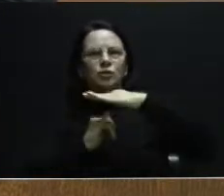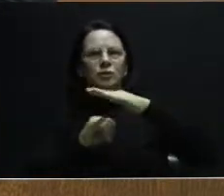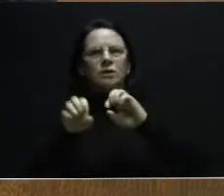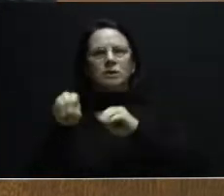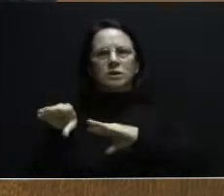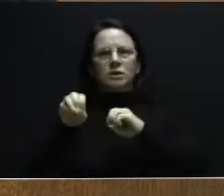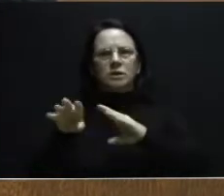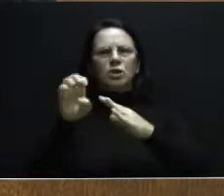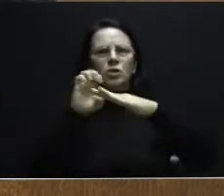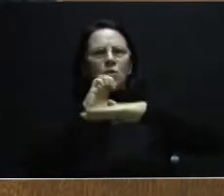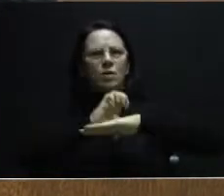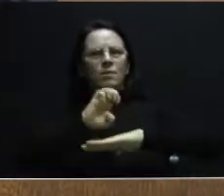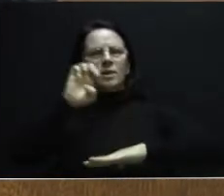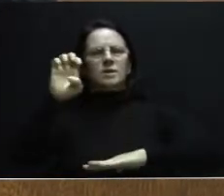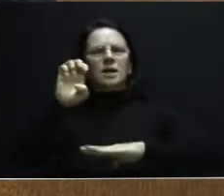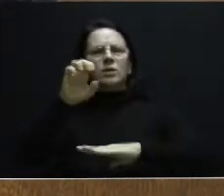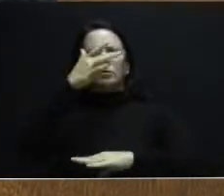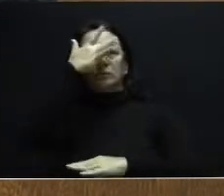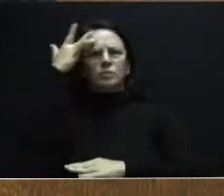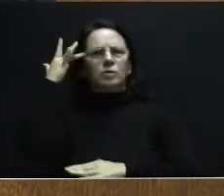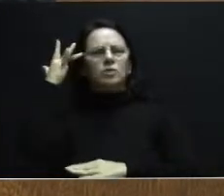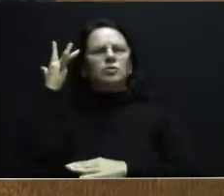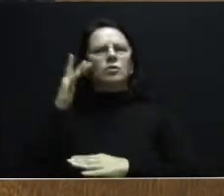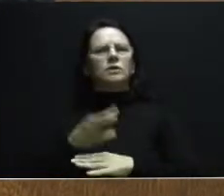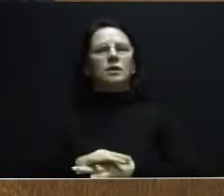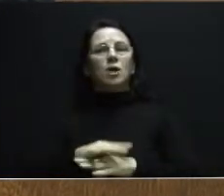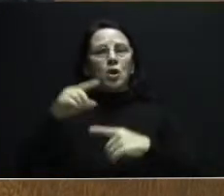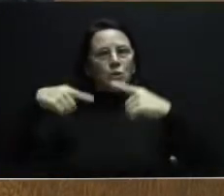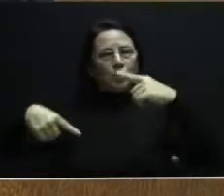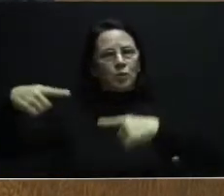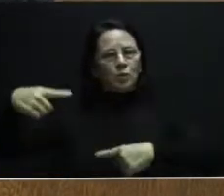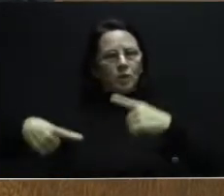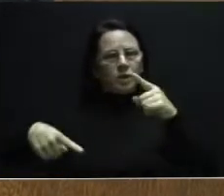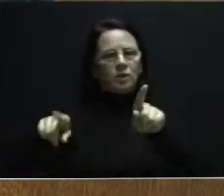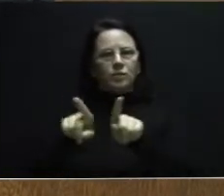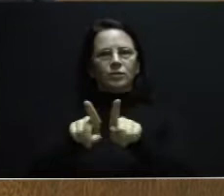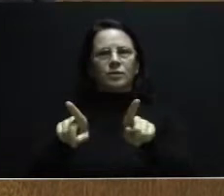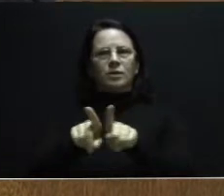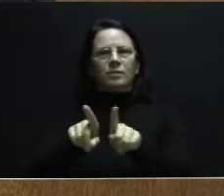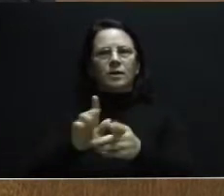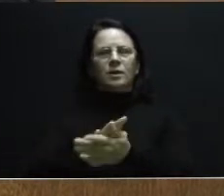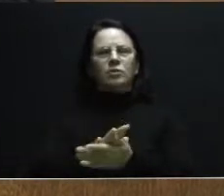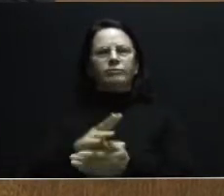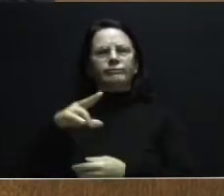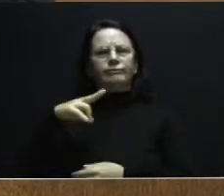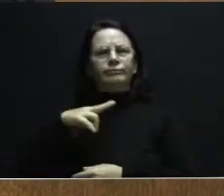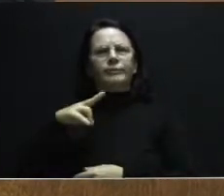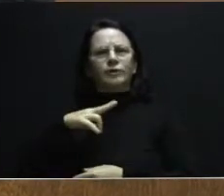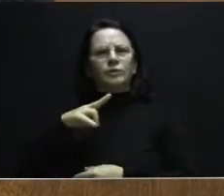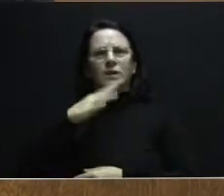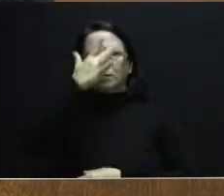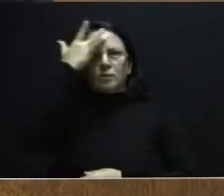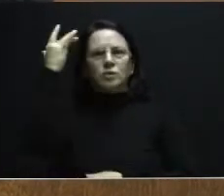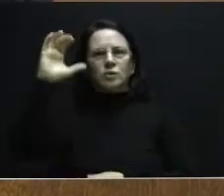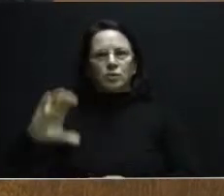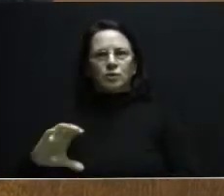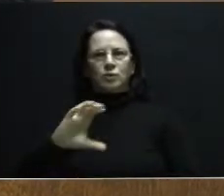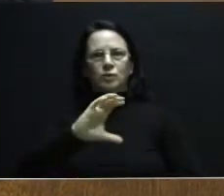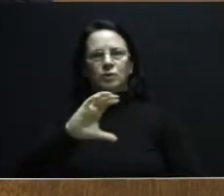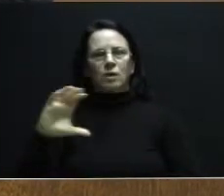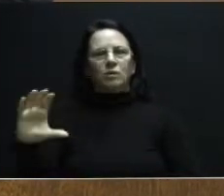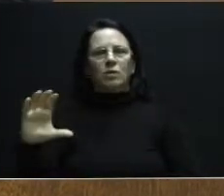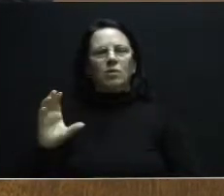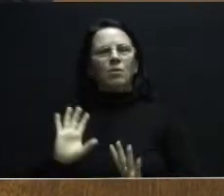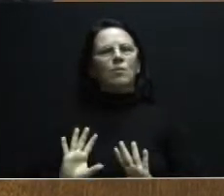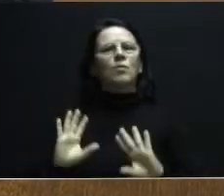ensino, empresários, profissionais liberais, agentes políticos e, de modo particular, os cristãos, no sentido